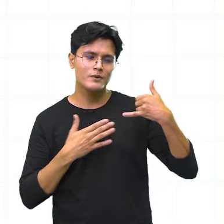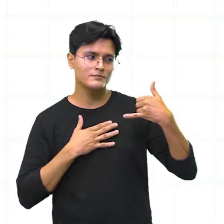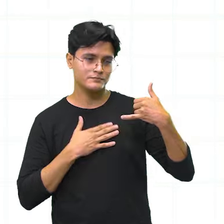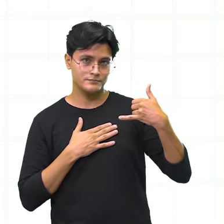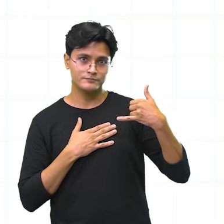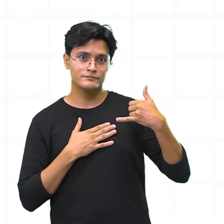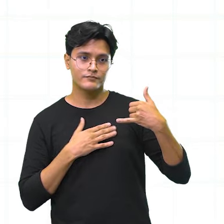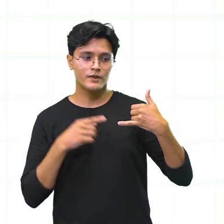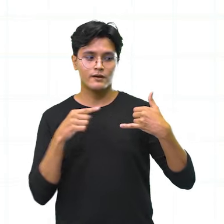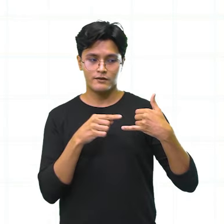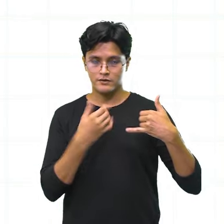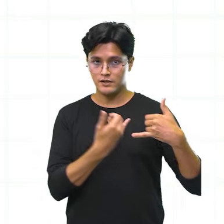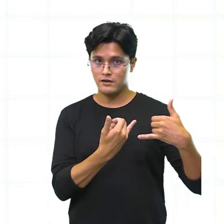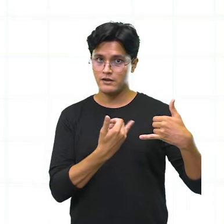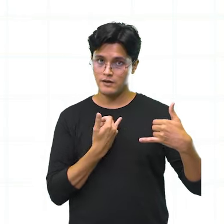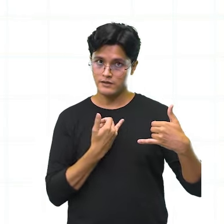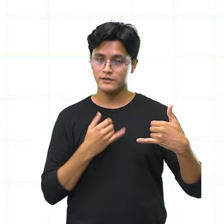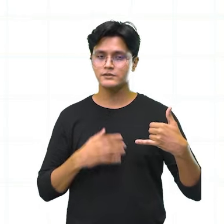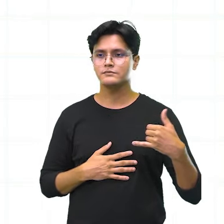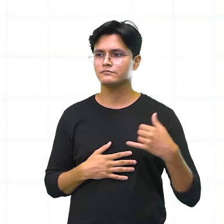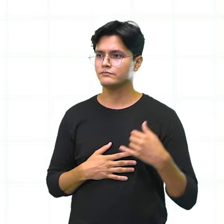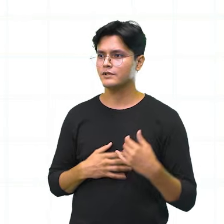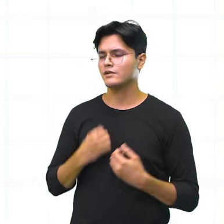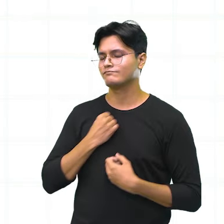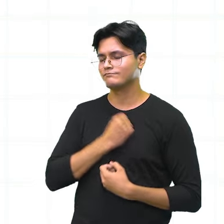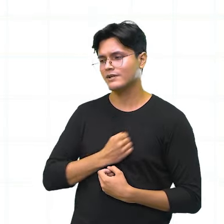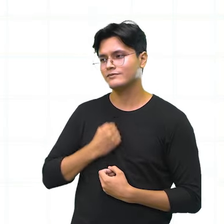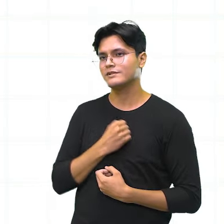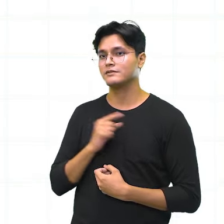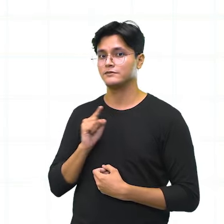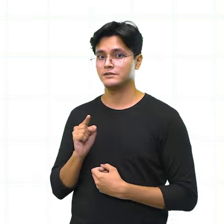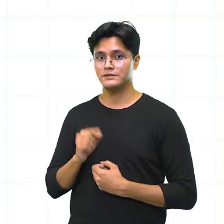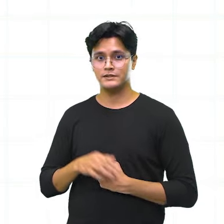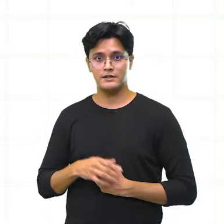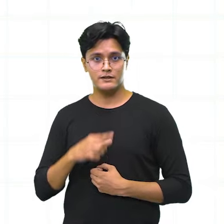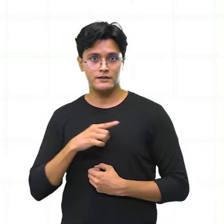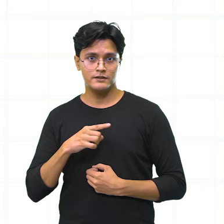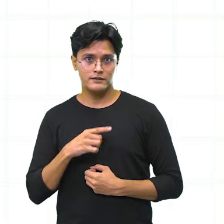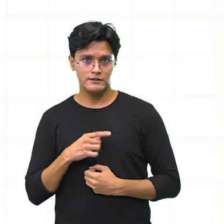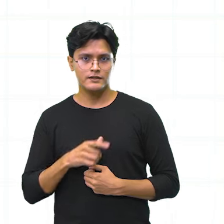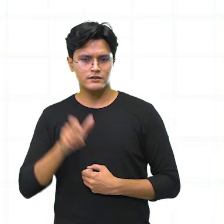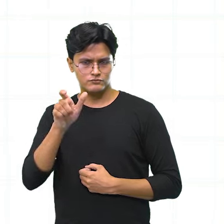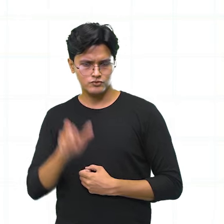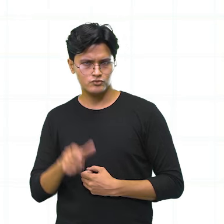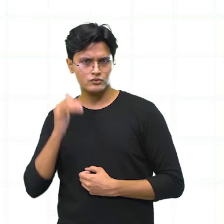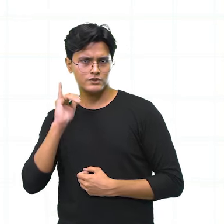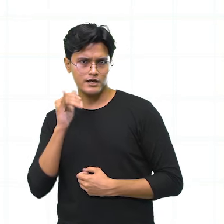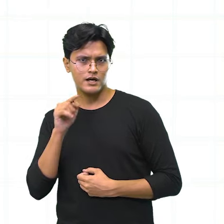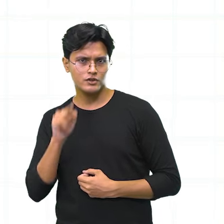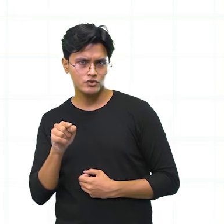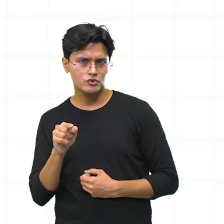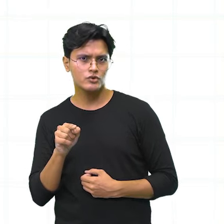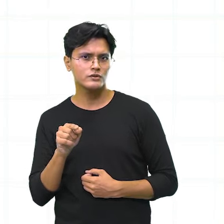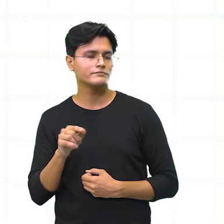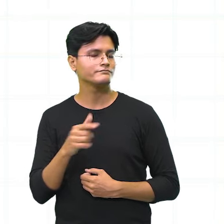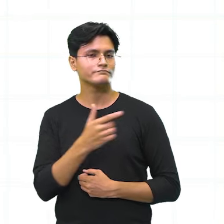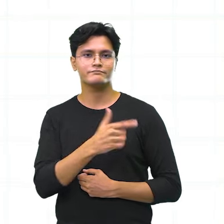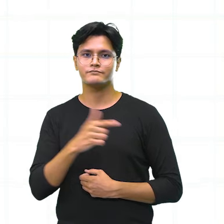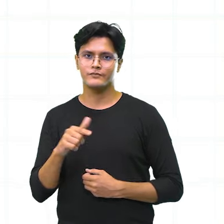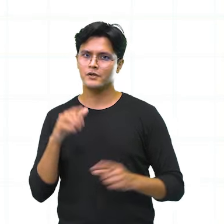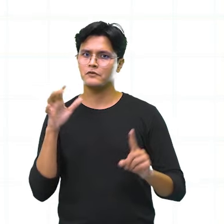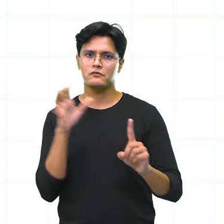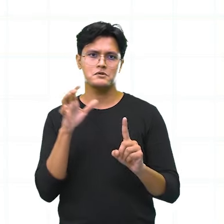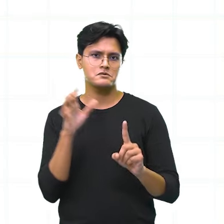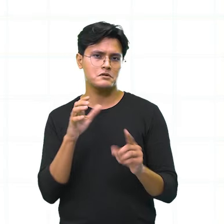ela responde: "Estava morrendo de saudade." Teve a interferência de alguém nesse discurso? Não teve.